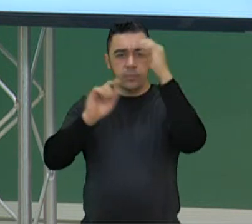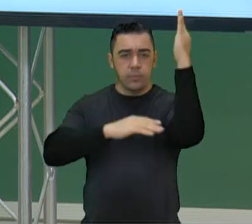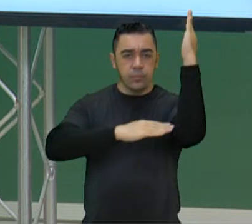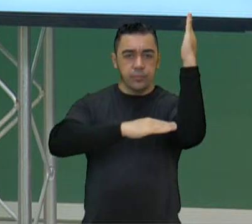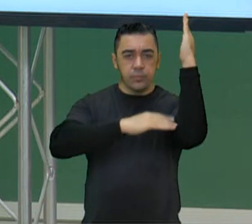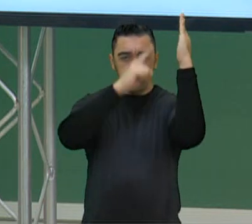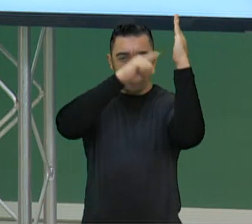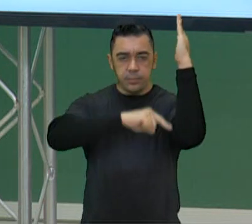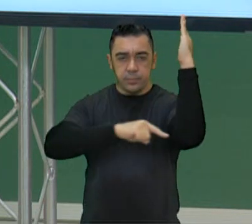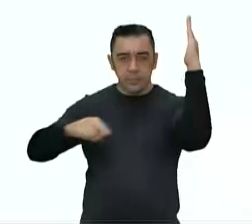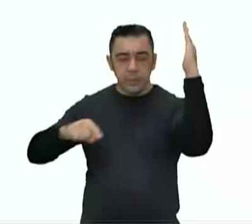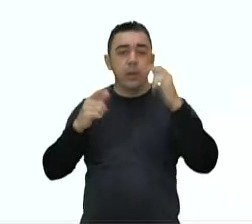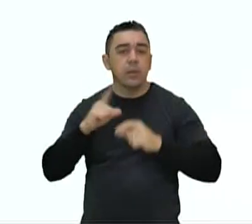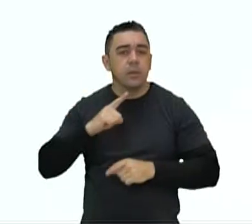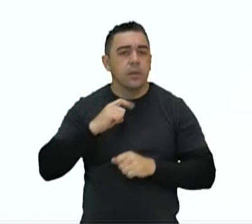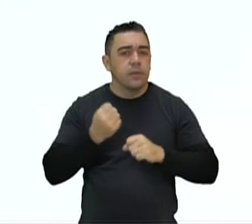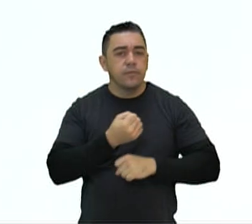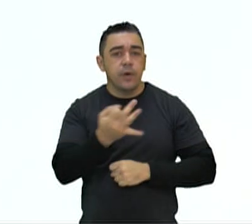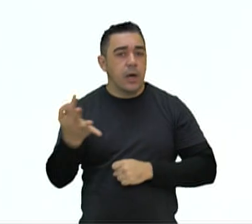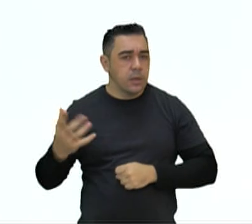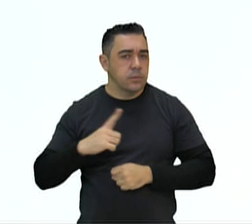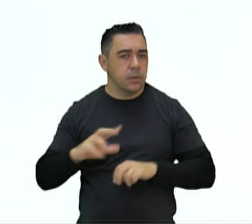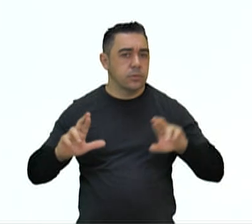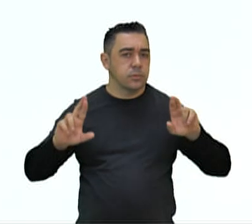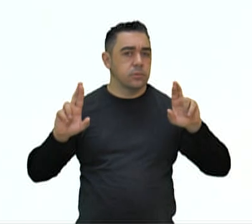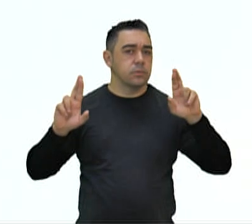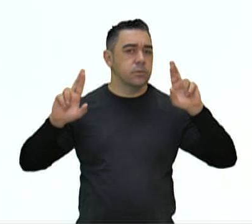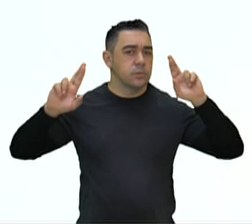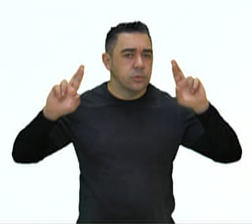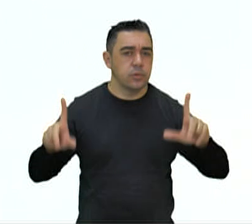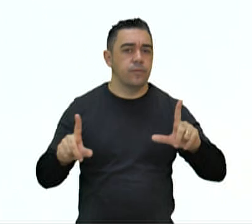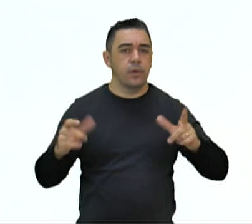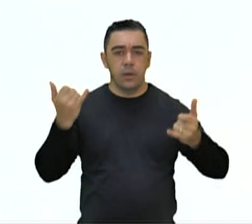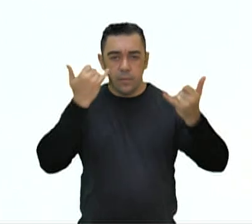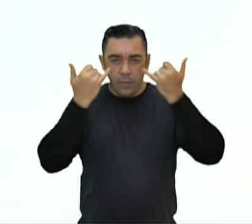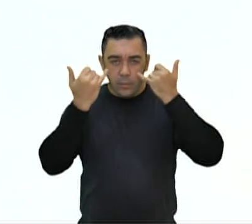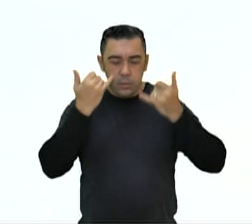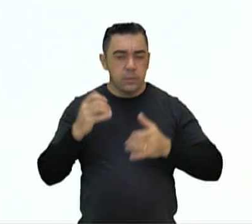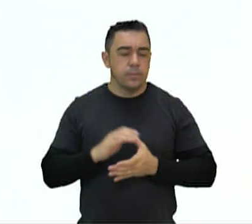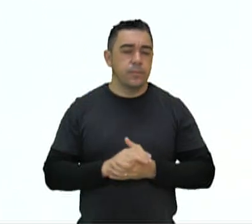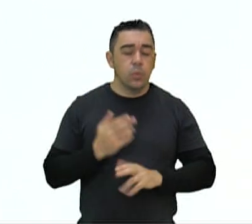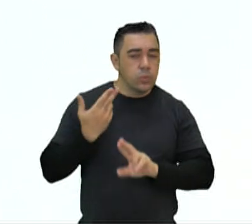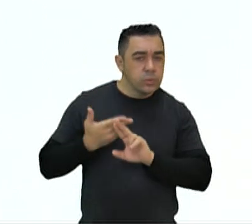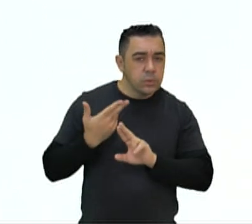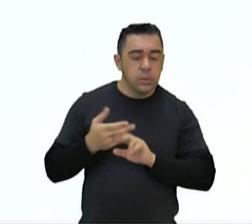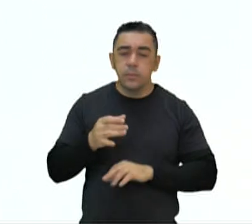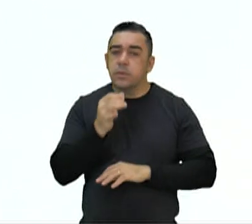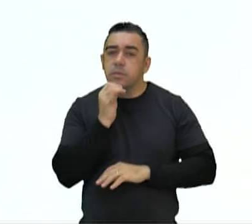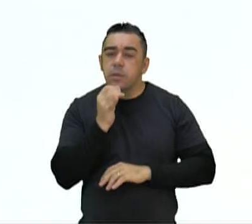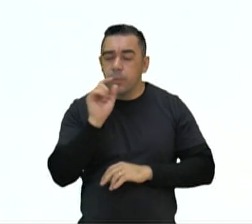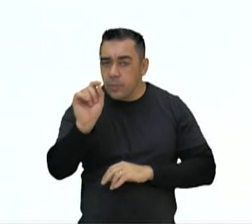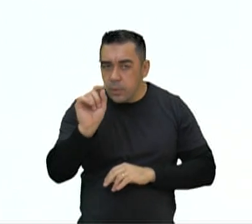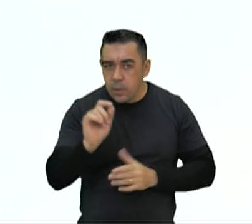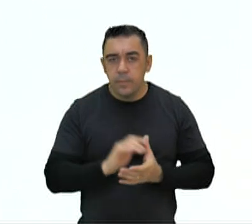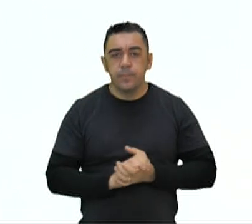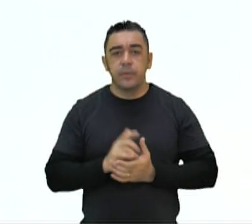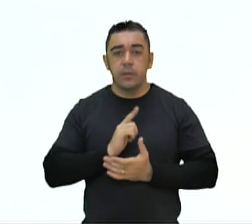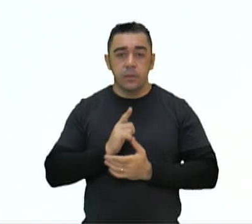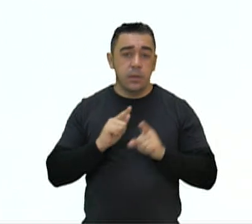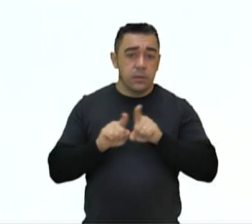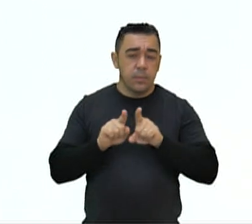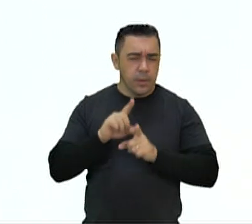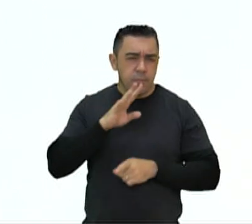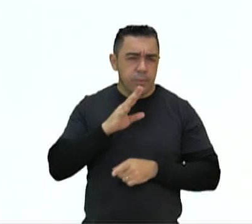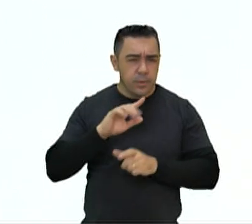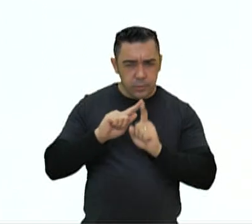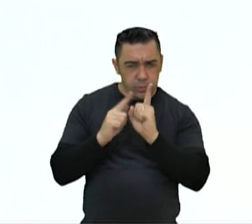local de várias formas, através de diferentes informações, utilizando como exemplo latitude